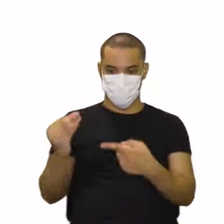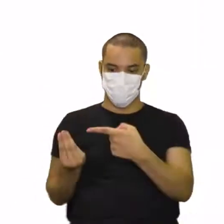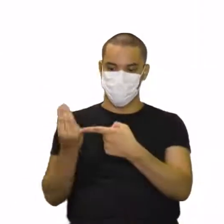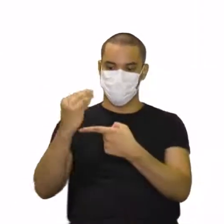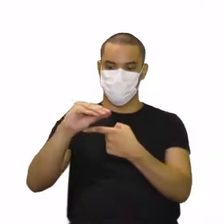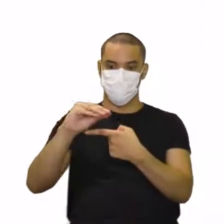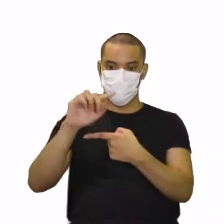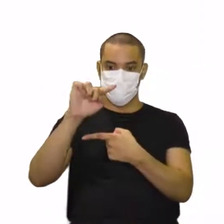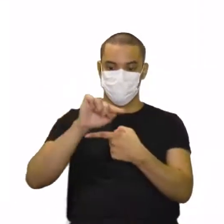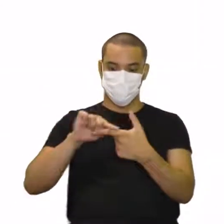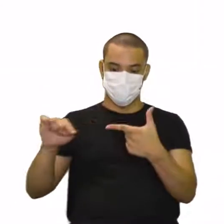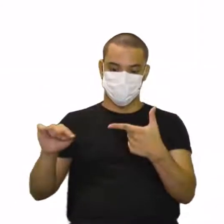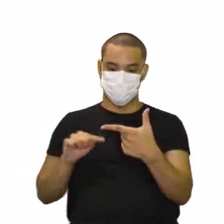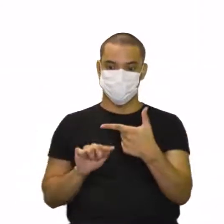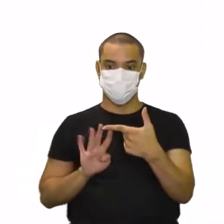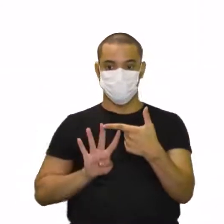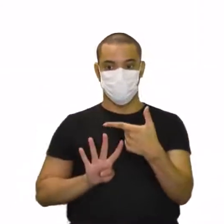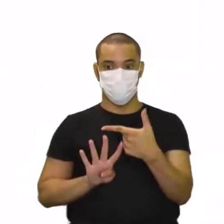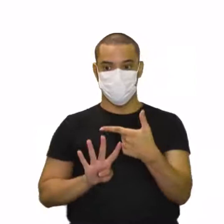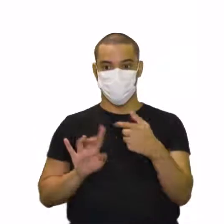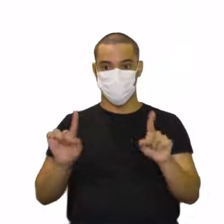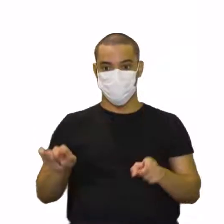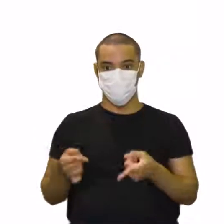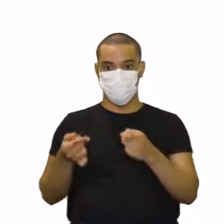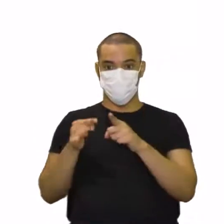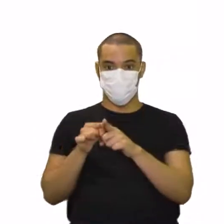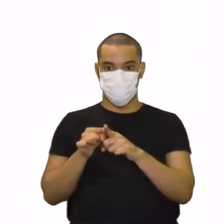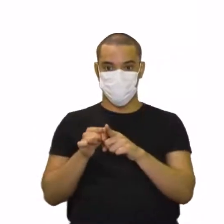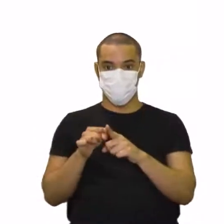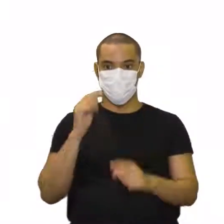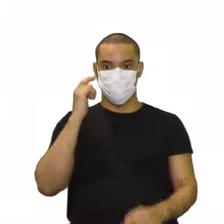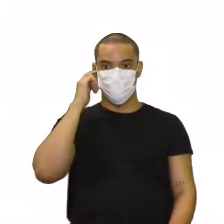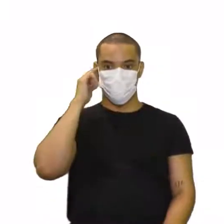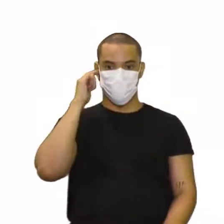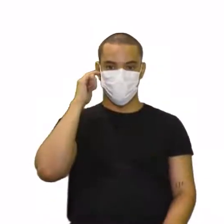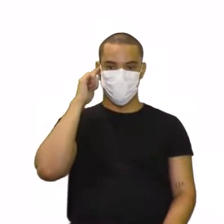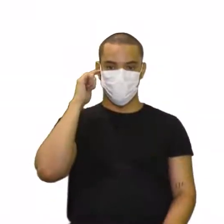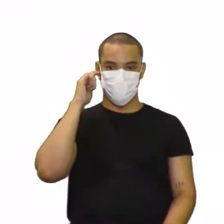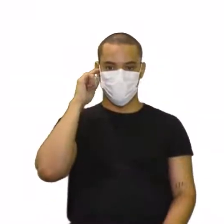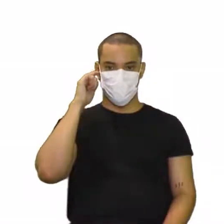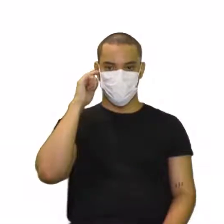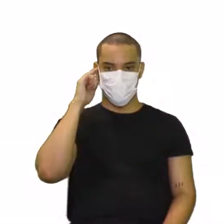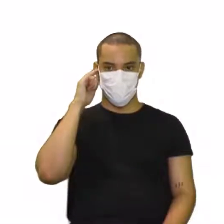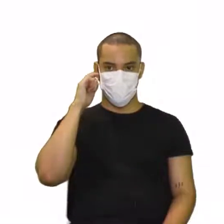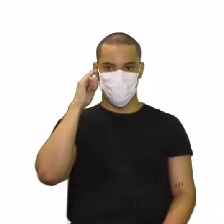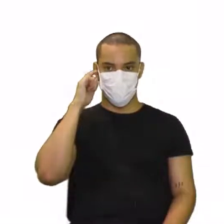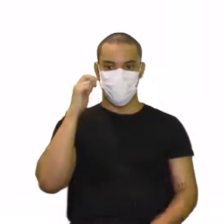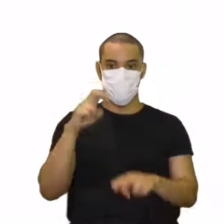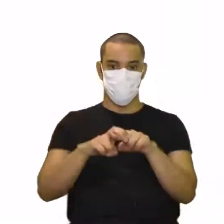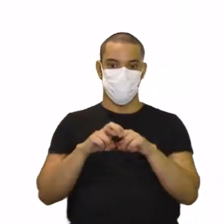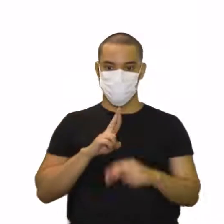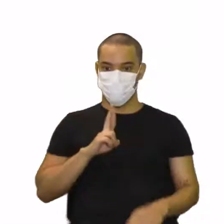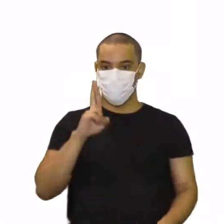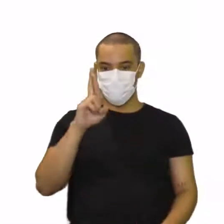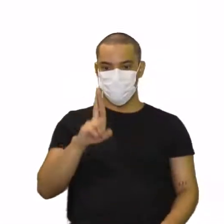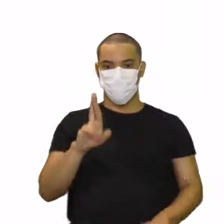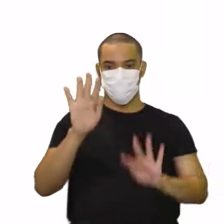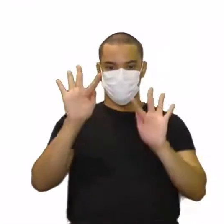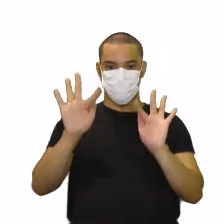e dividir pela resistência. Qual é a resistência? 4 ohms. Então, o meu resultado final...